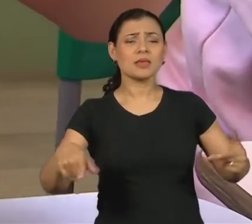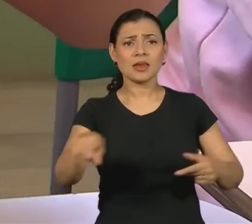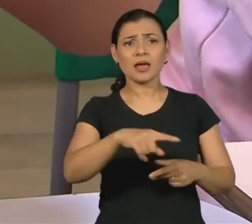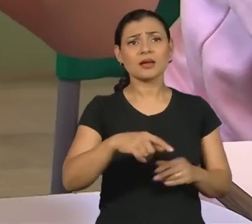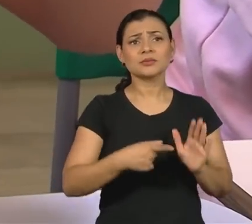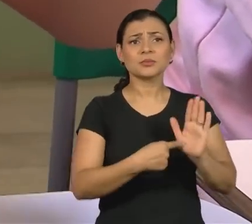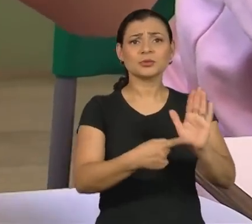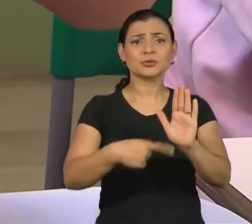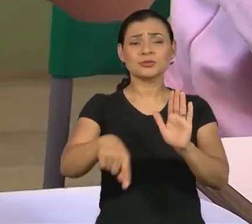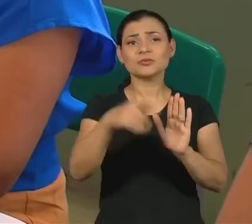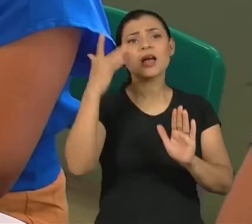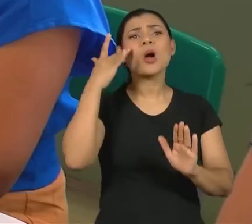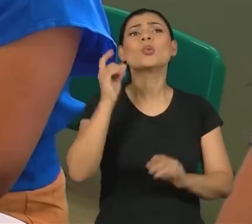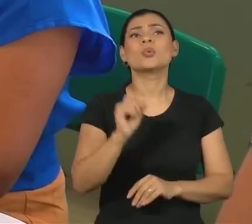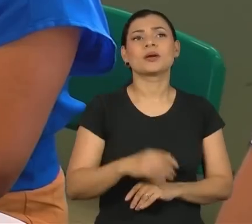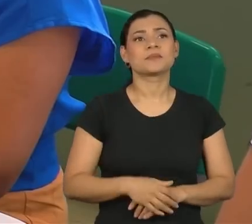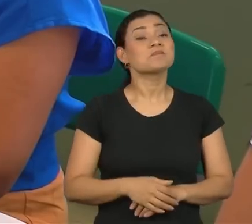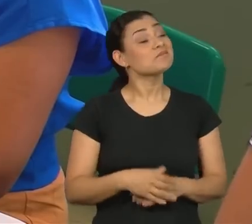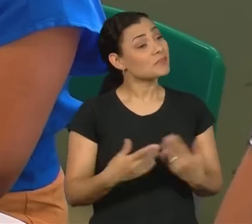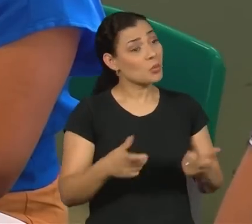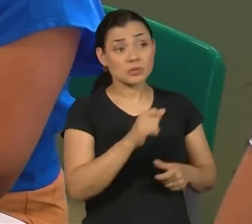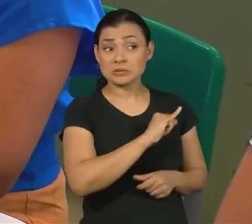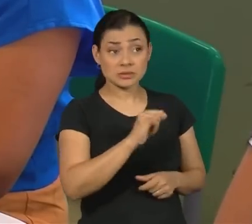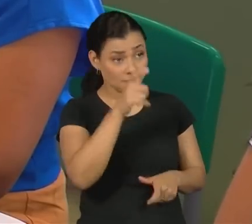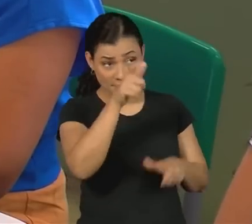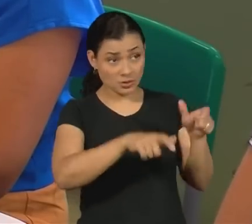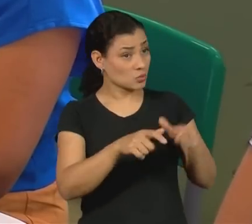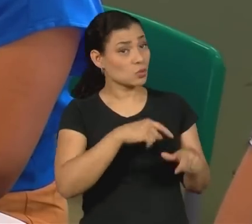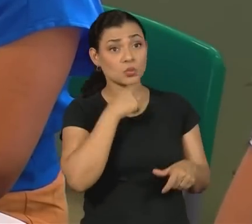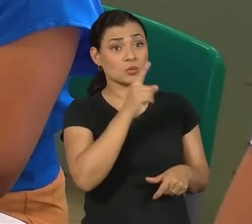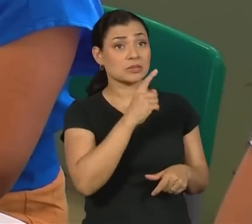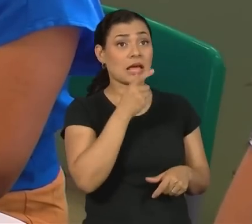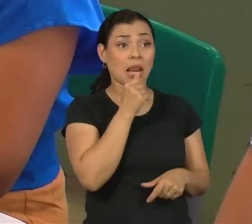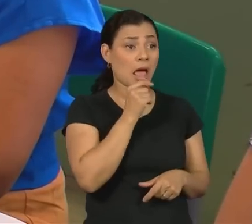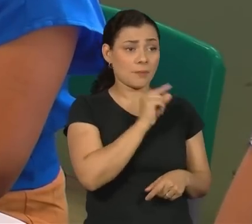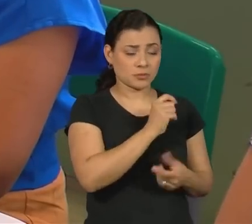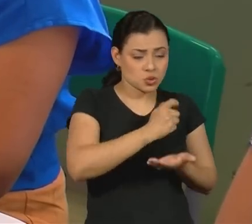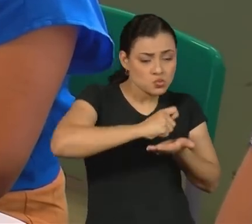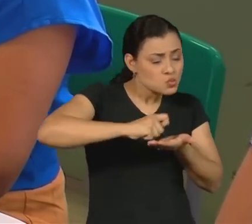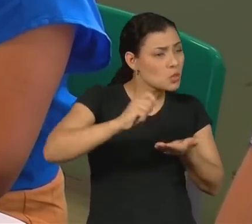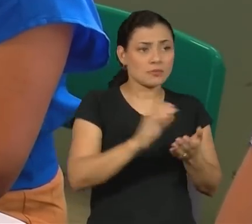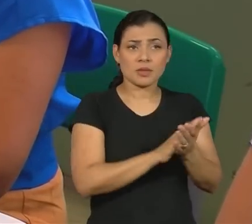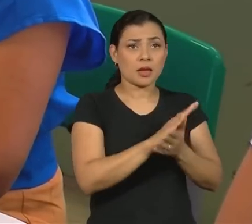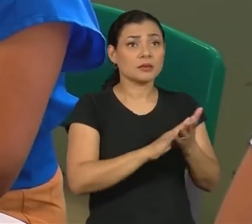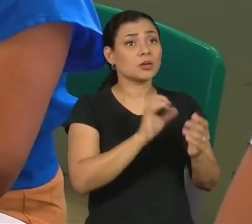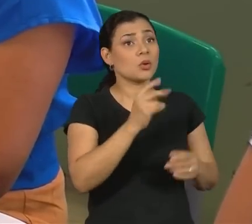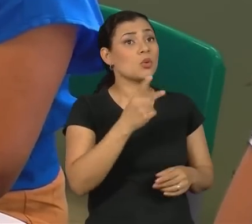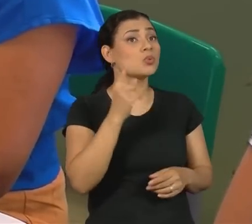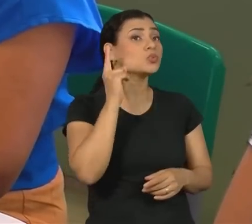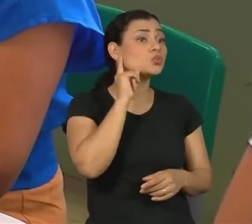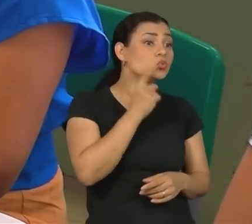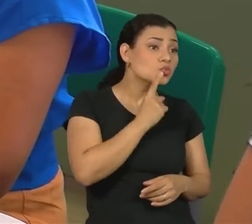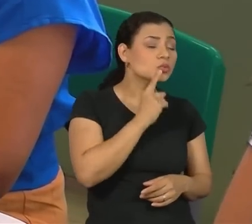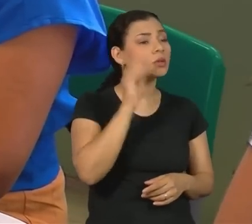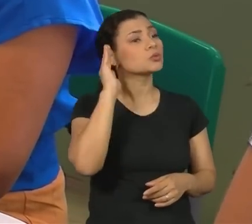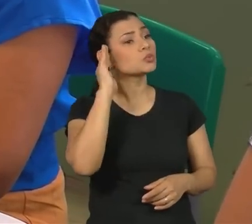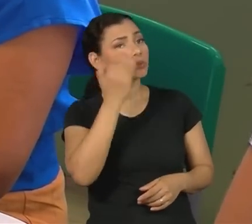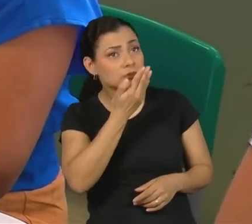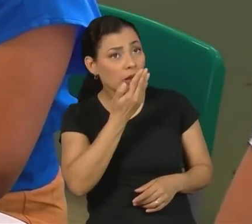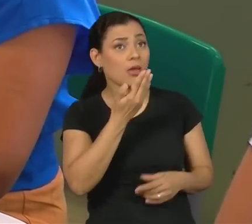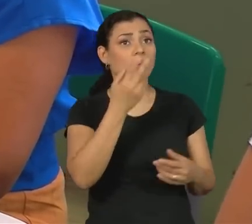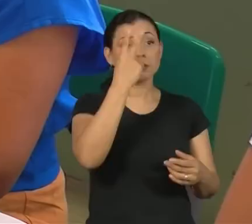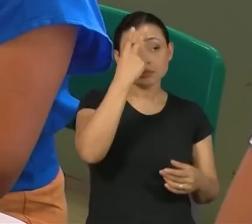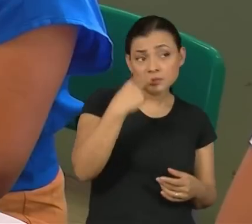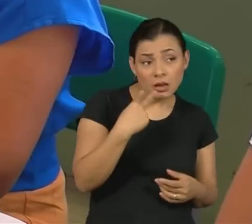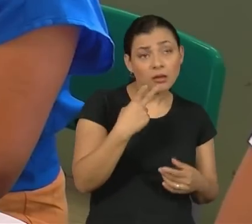que ela apresentou aqui para vocês? Às vezes a pessoa não consegue pegar um exemplo no lápis, a pessoa é surda, cega. Eu achei bem